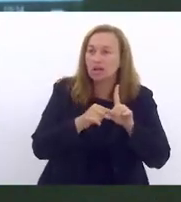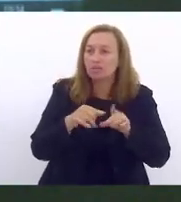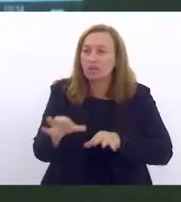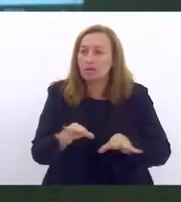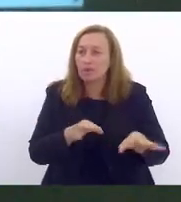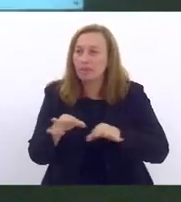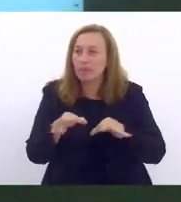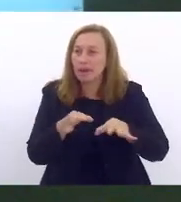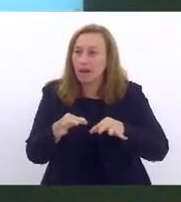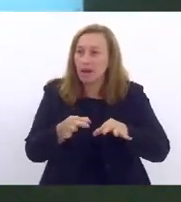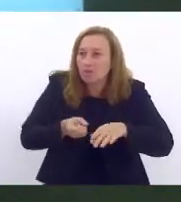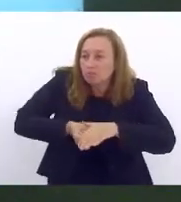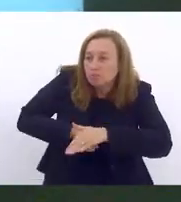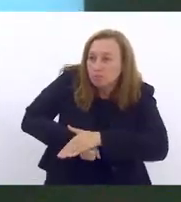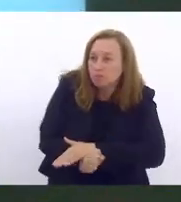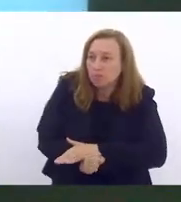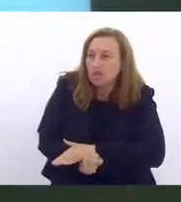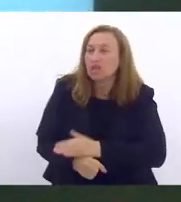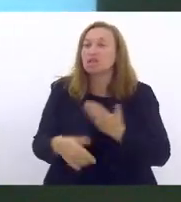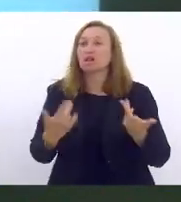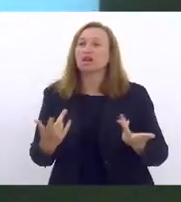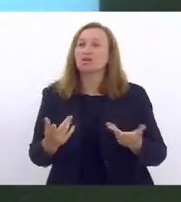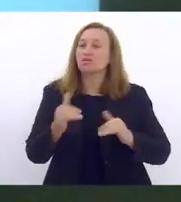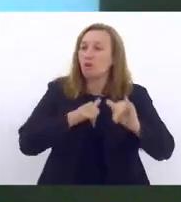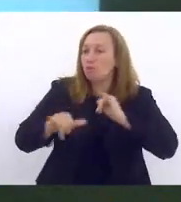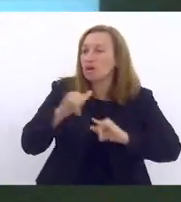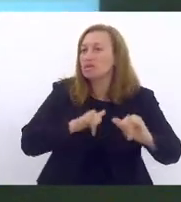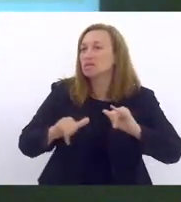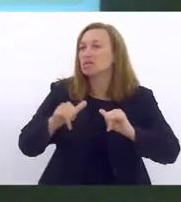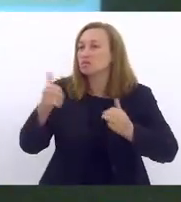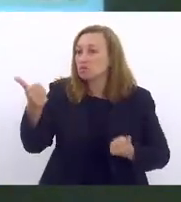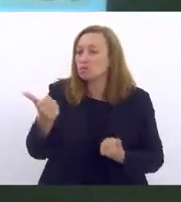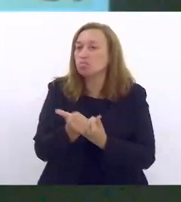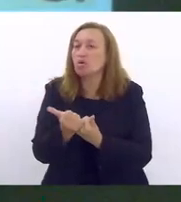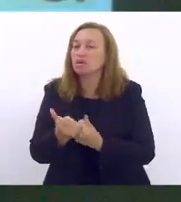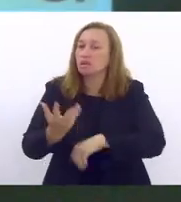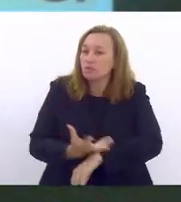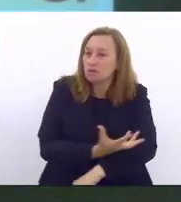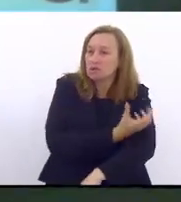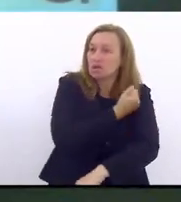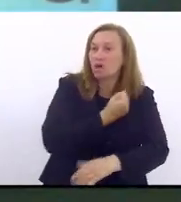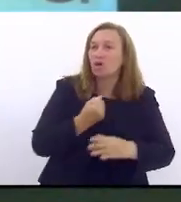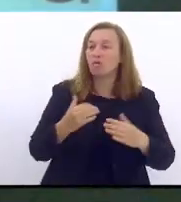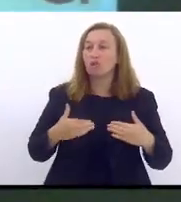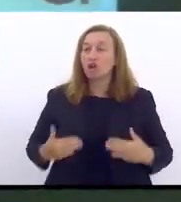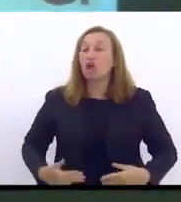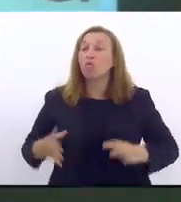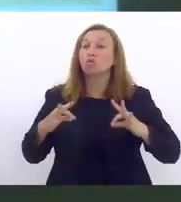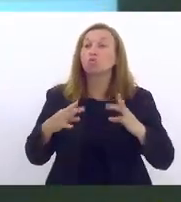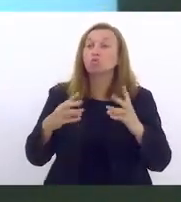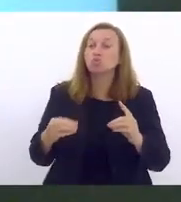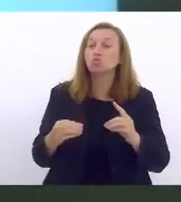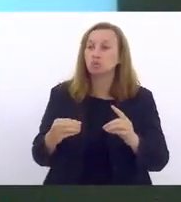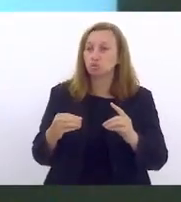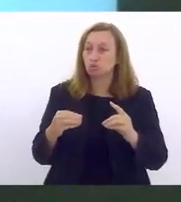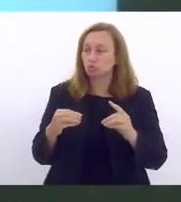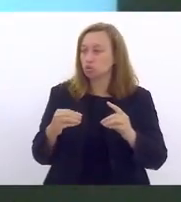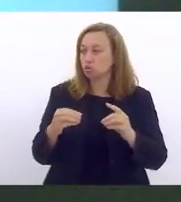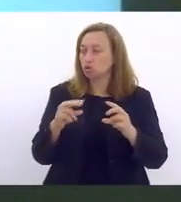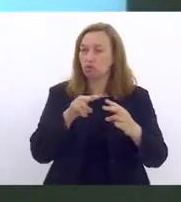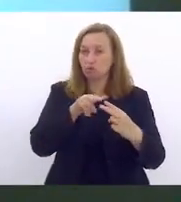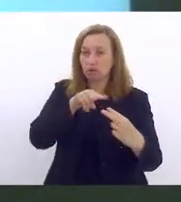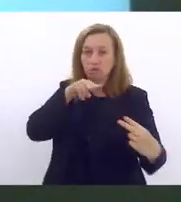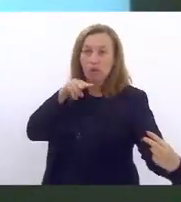parto. E aí a gente dá informação, dá suporte emocional, dá suporte físico, tudo virtualmente. Lembra que a gente